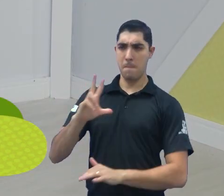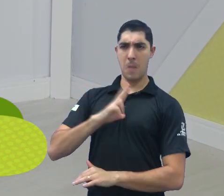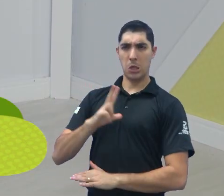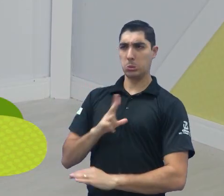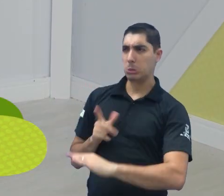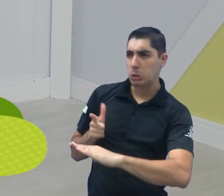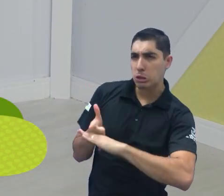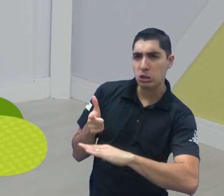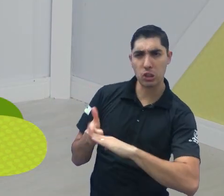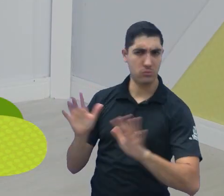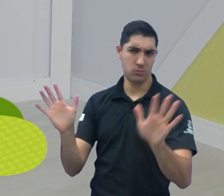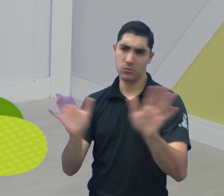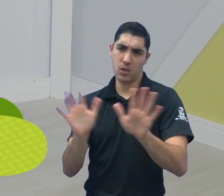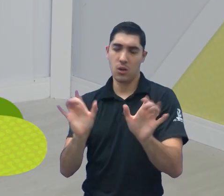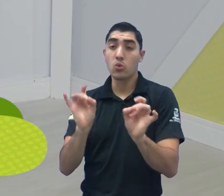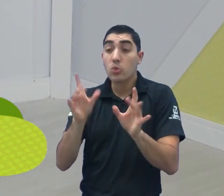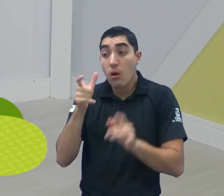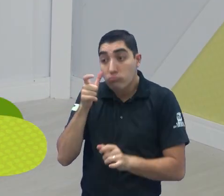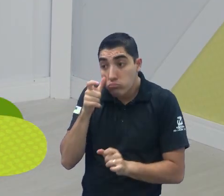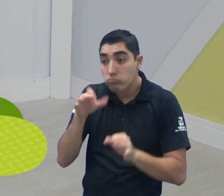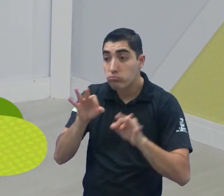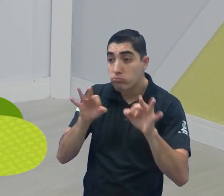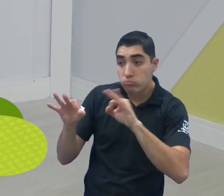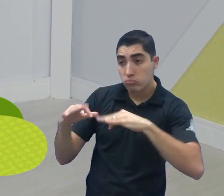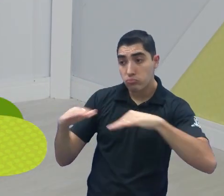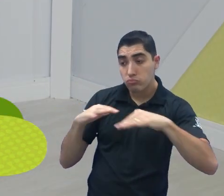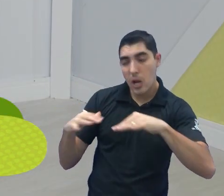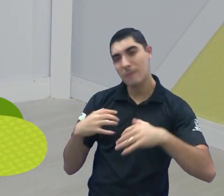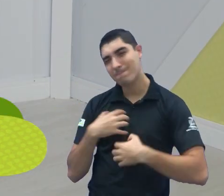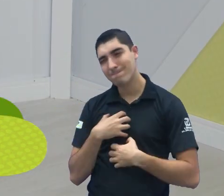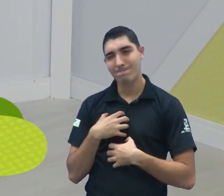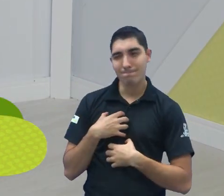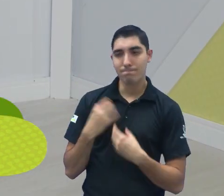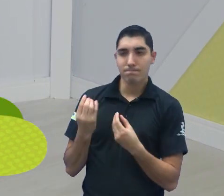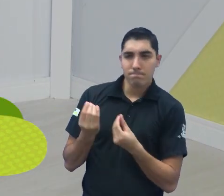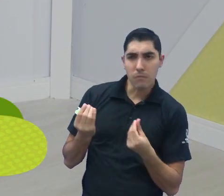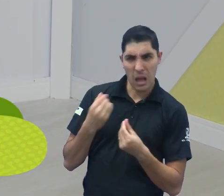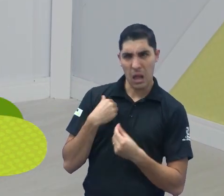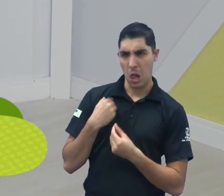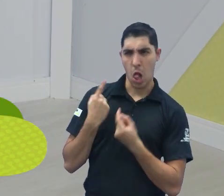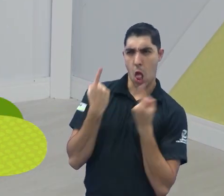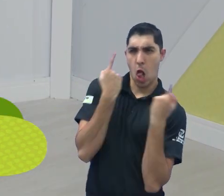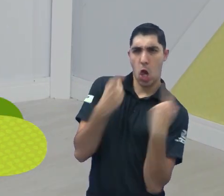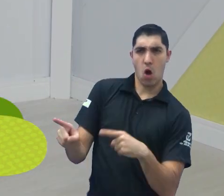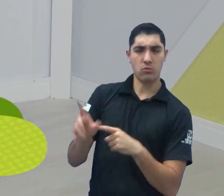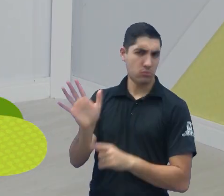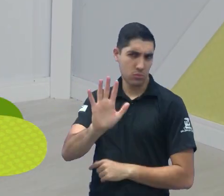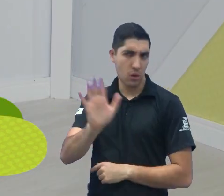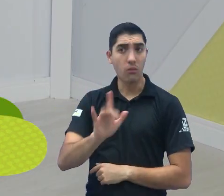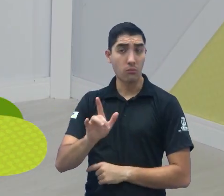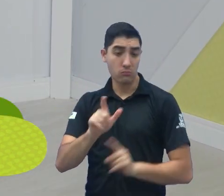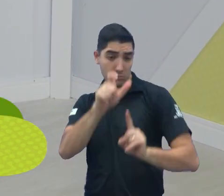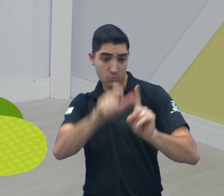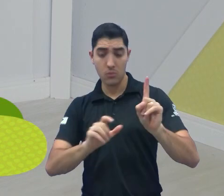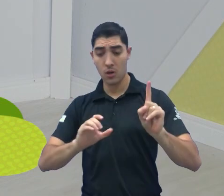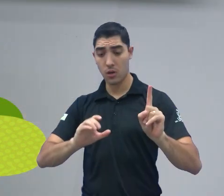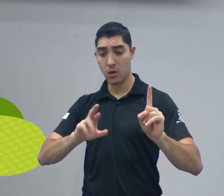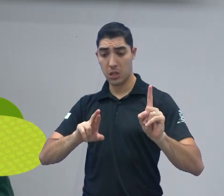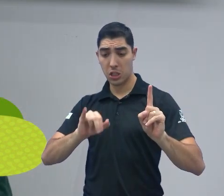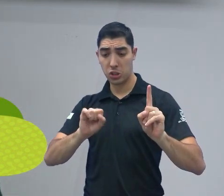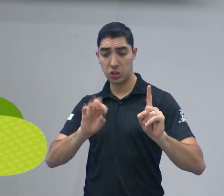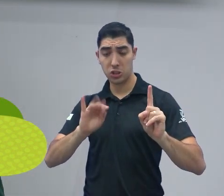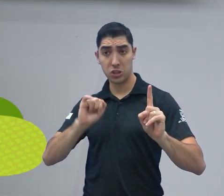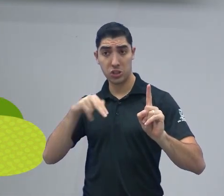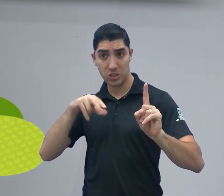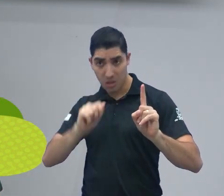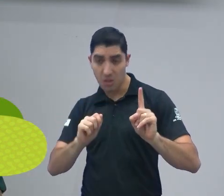Obviamente que é dentro de campo daquilo que a gente acompanha, daquilo que a gente fala. Nada contra. O Cristiano deve ser uma pessoa maravilhosa, mas... Mas não tá dando certo, né,